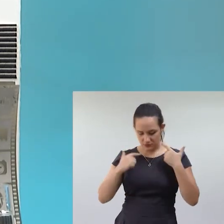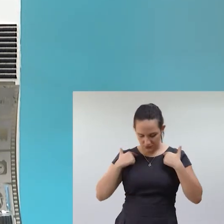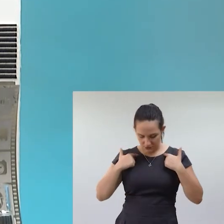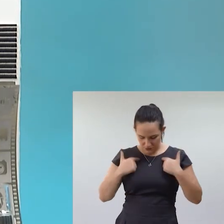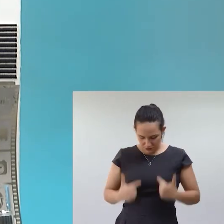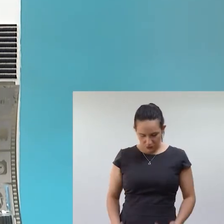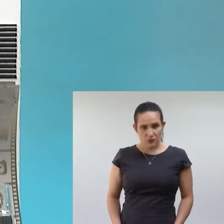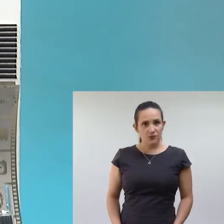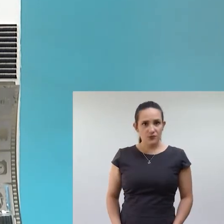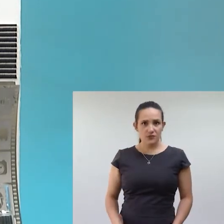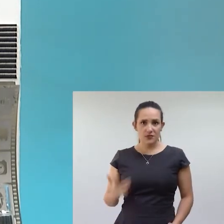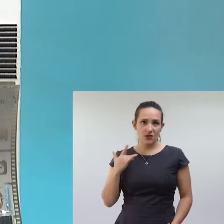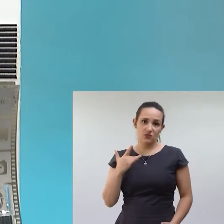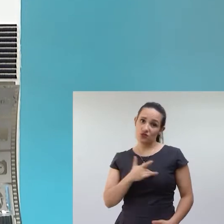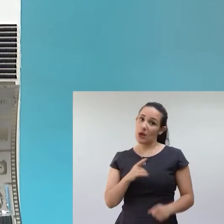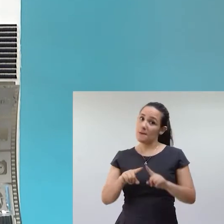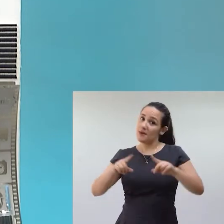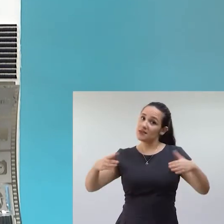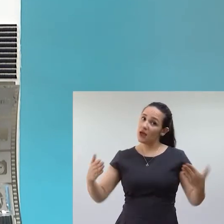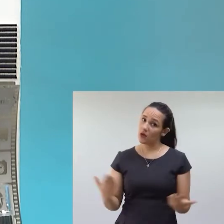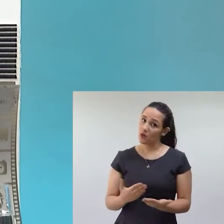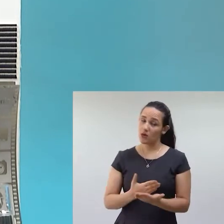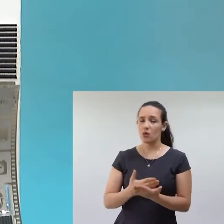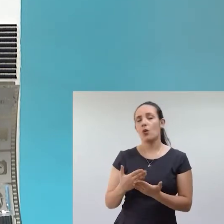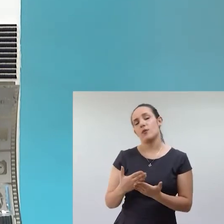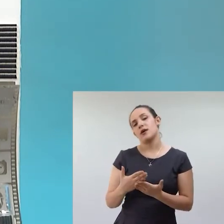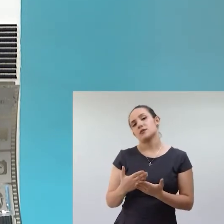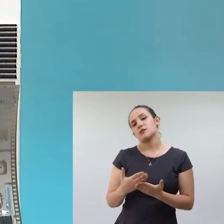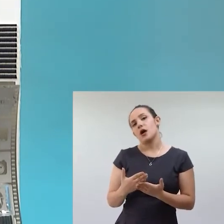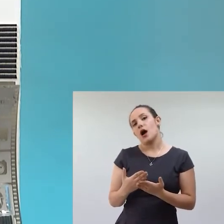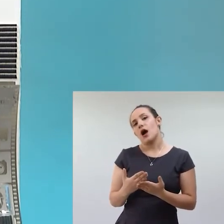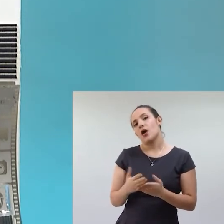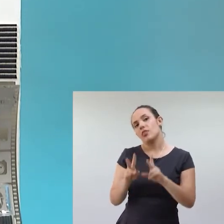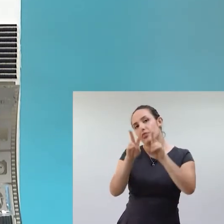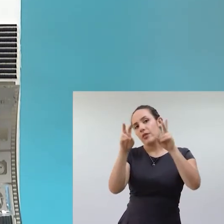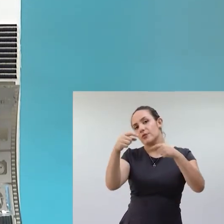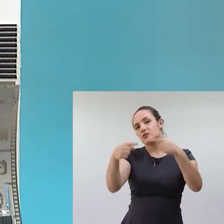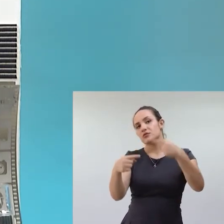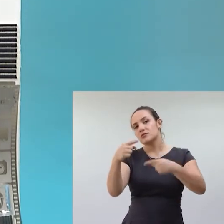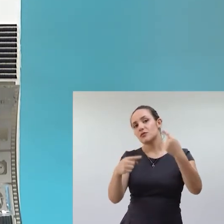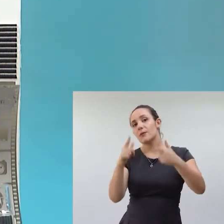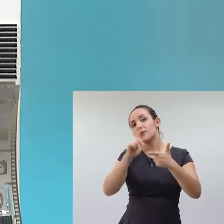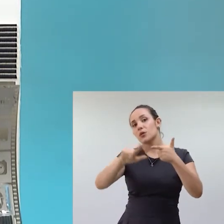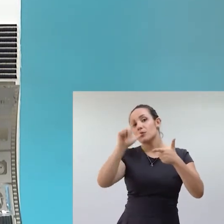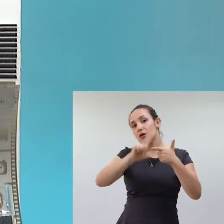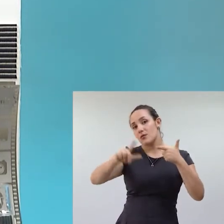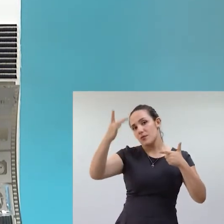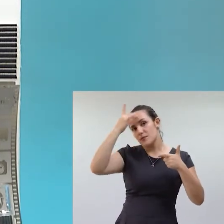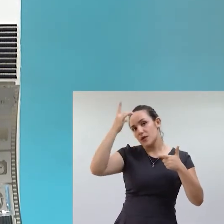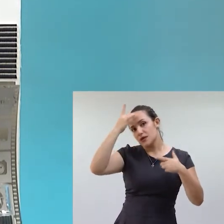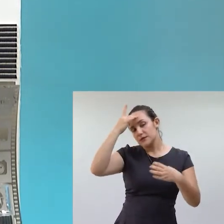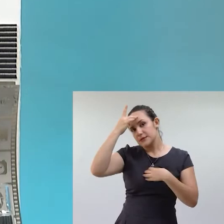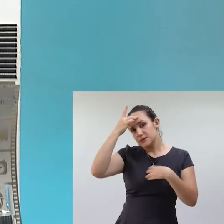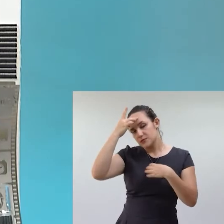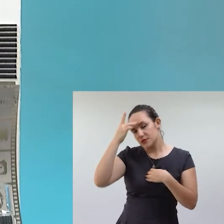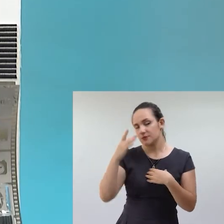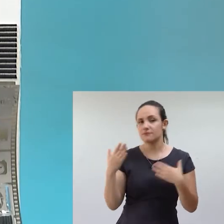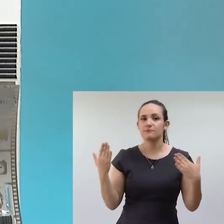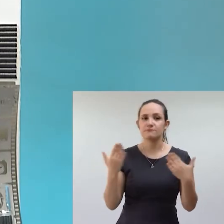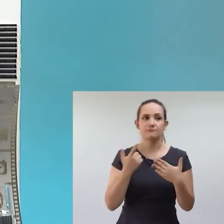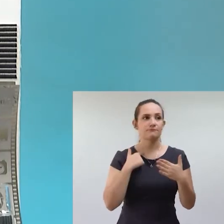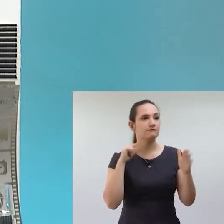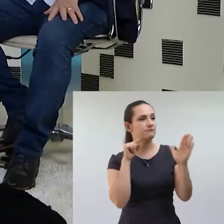crises de saúde orgânica, a gente vai ter que discutir agora, né, como foi falado aí nesse CBT, as crises de saúde